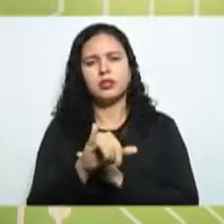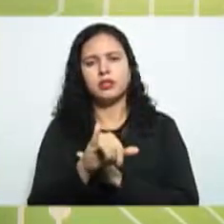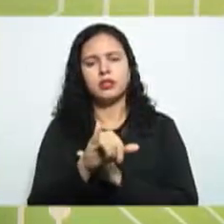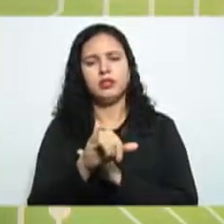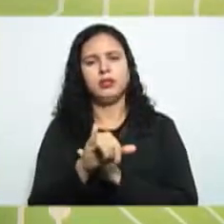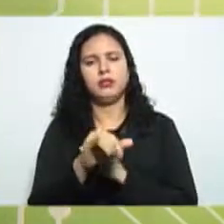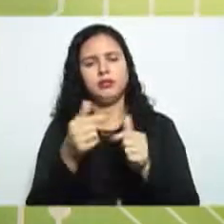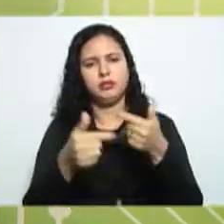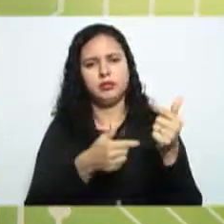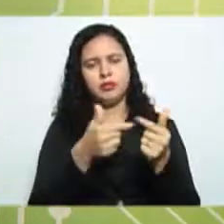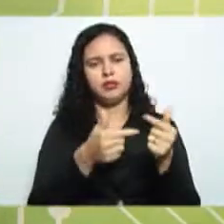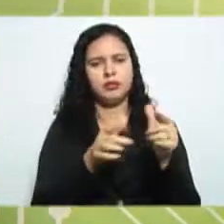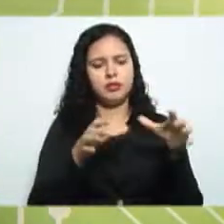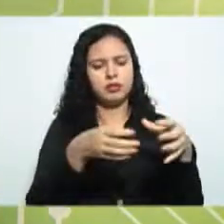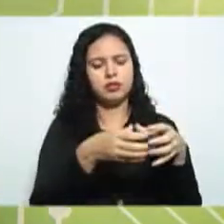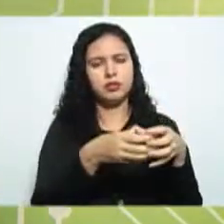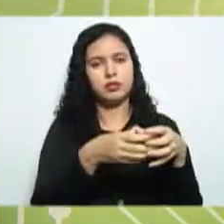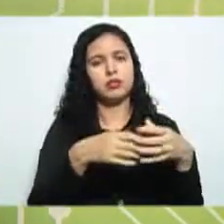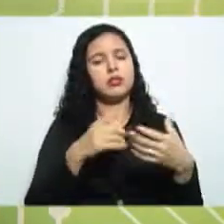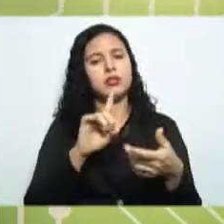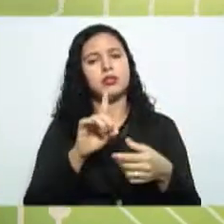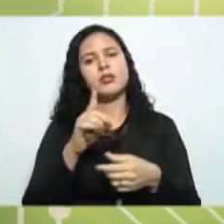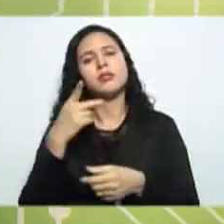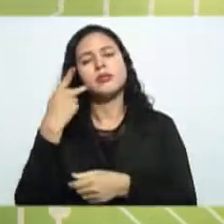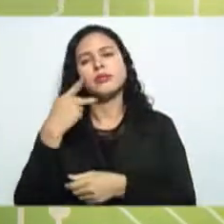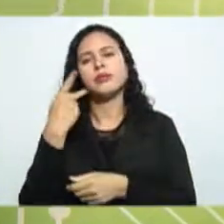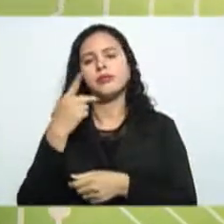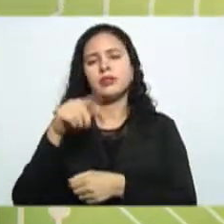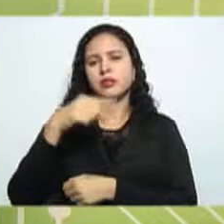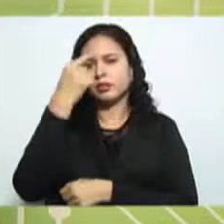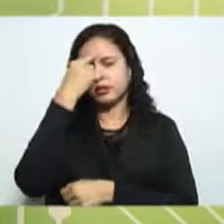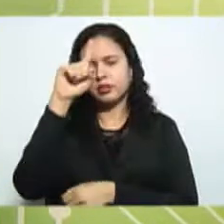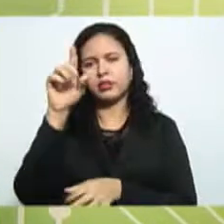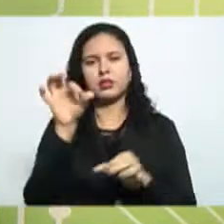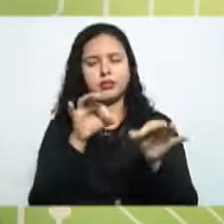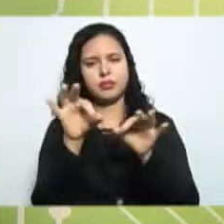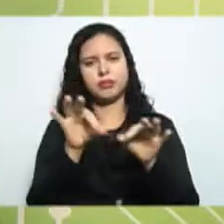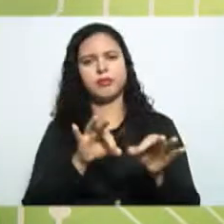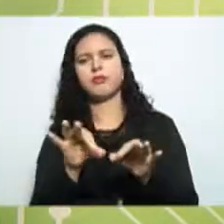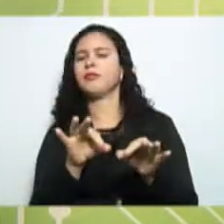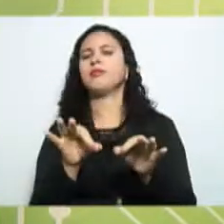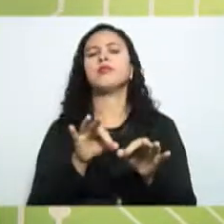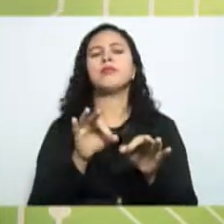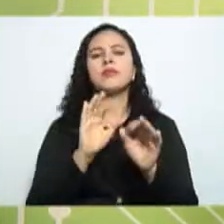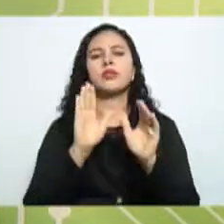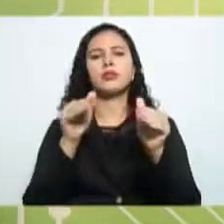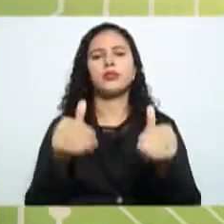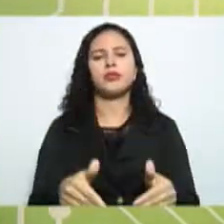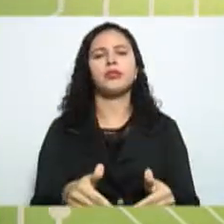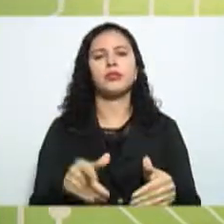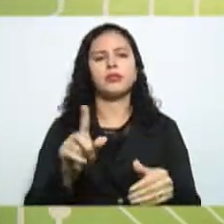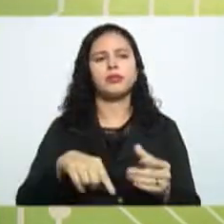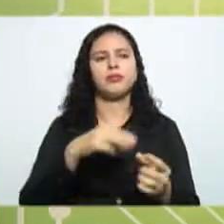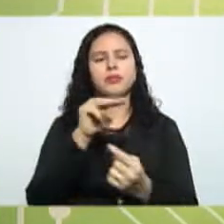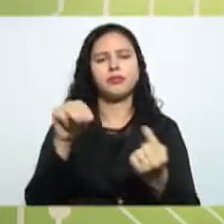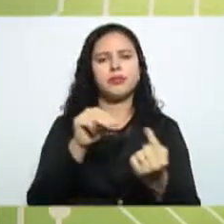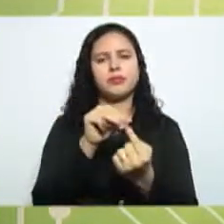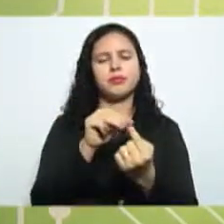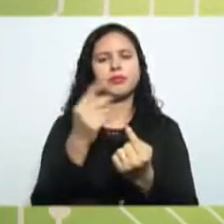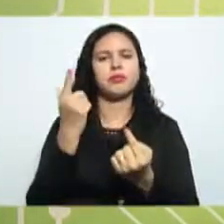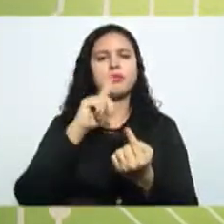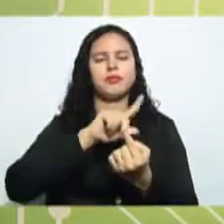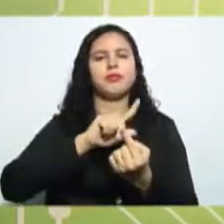uma ação. A política pública, ela é uma ideia, um planejamento, um foco, uma meta para a gente